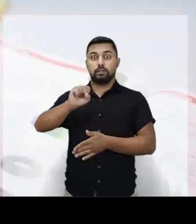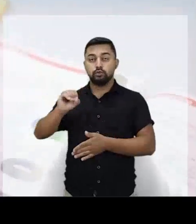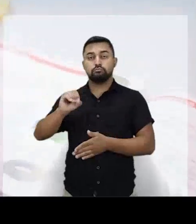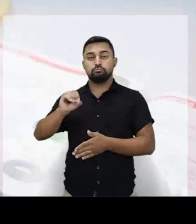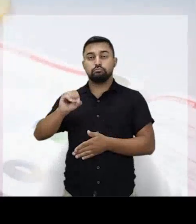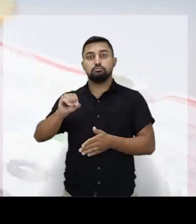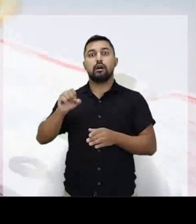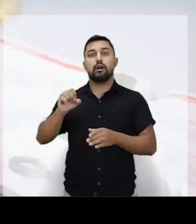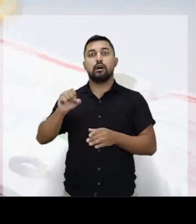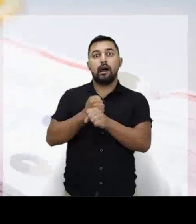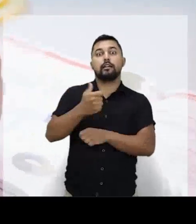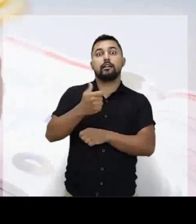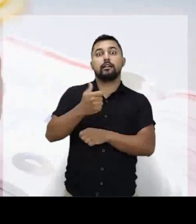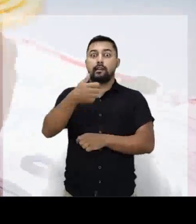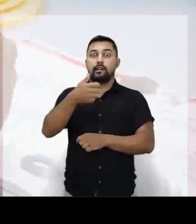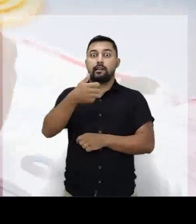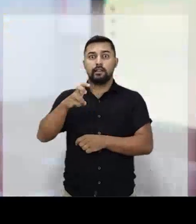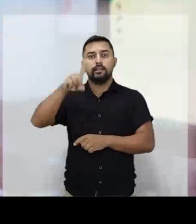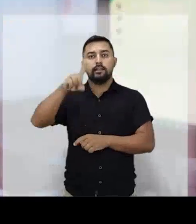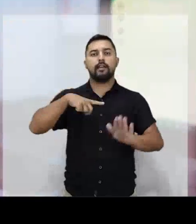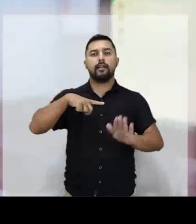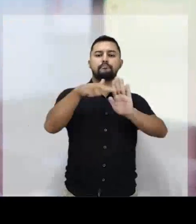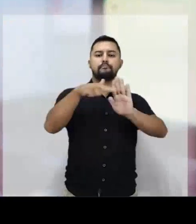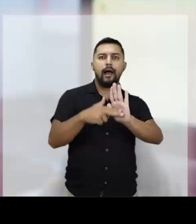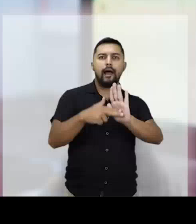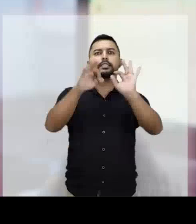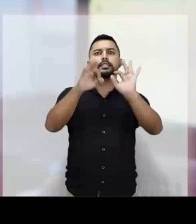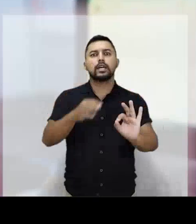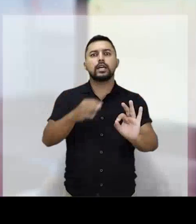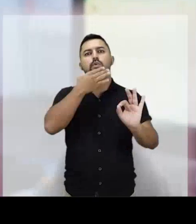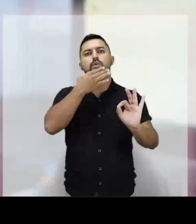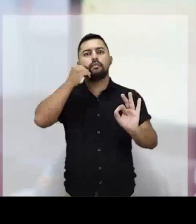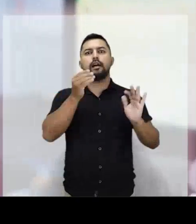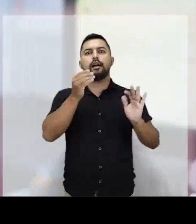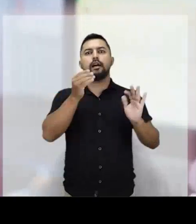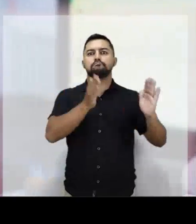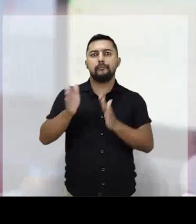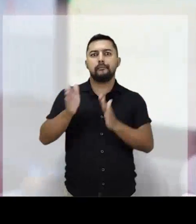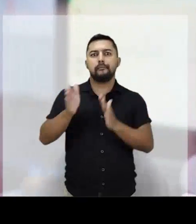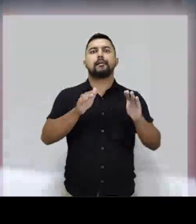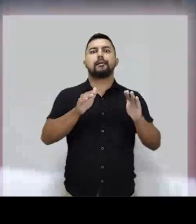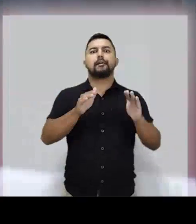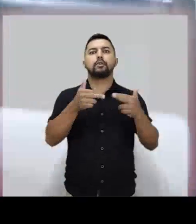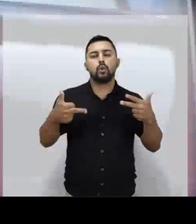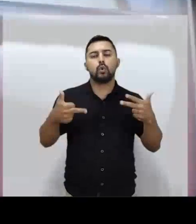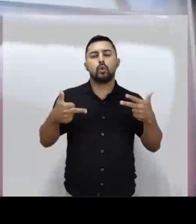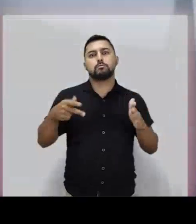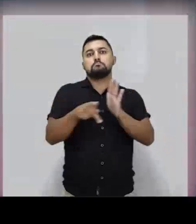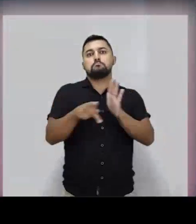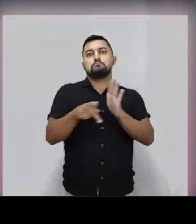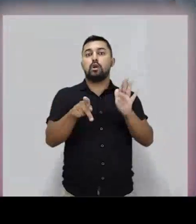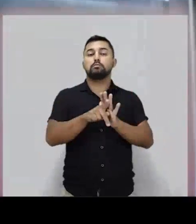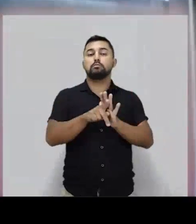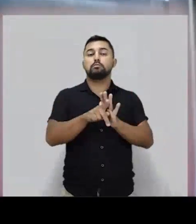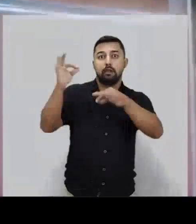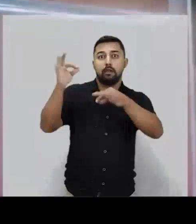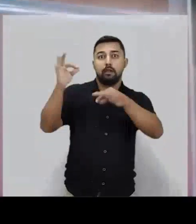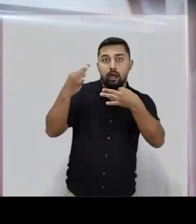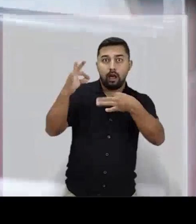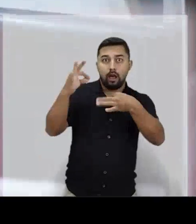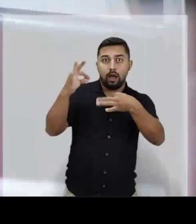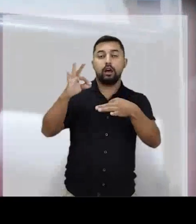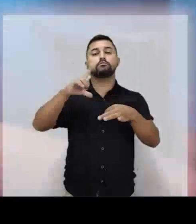ISO 9001-2015, norma que incentiva a manutenção da qualidade dos nossos processos, visualizando a implementação